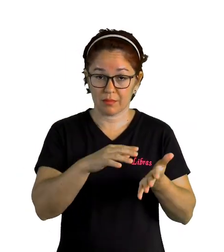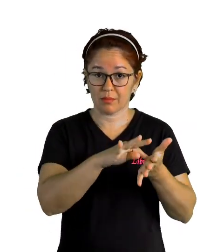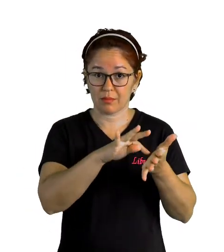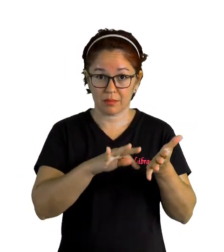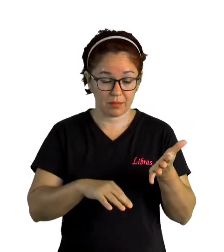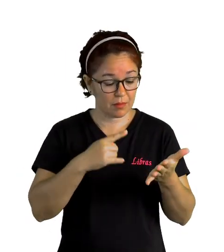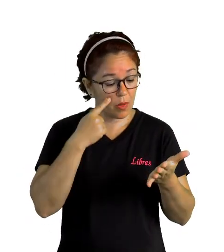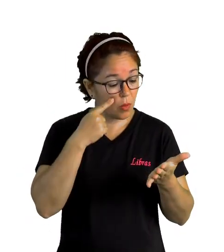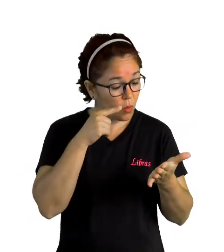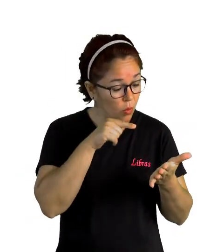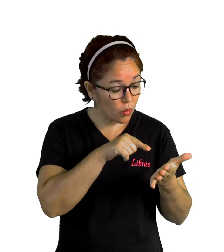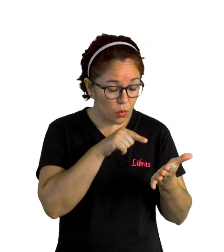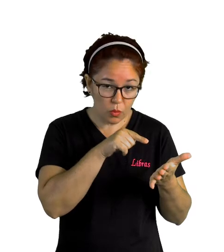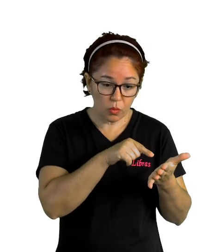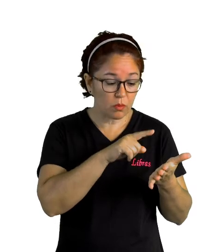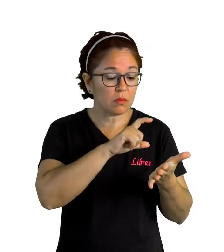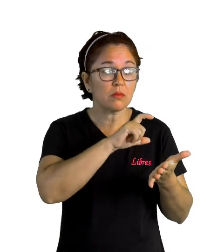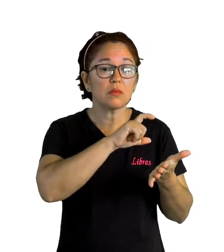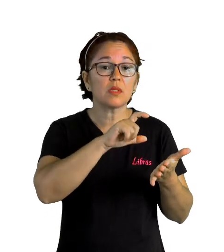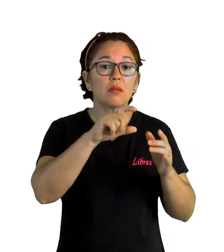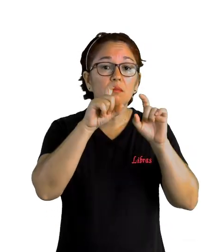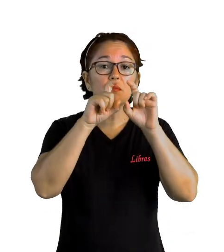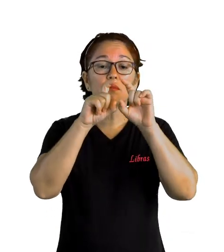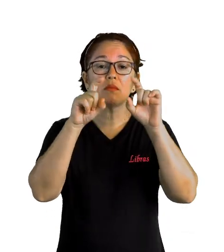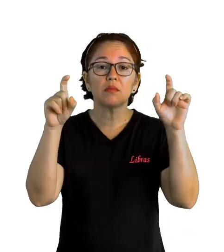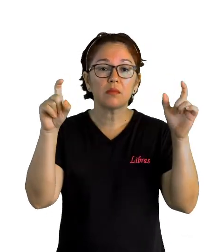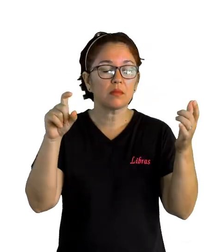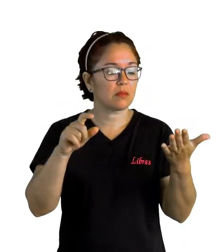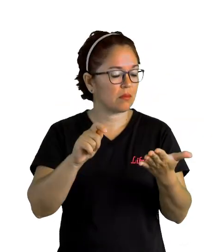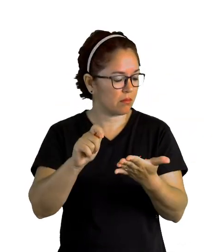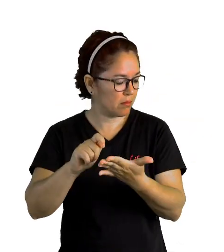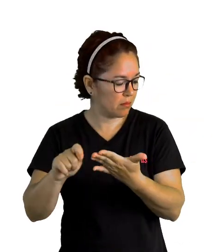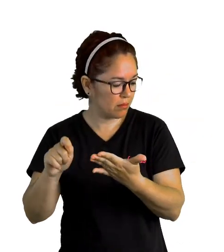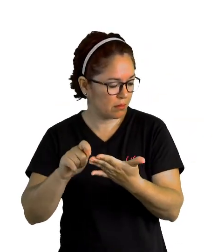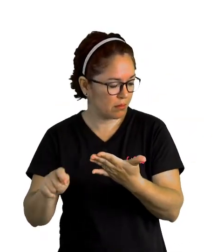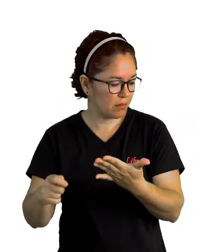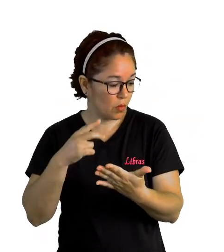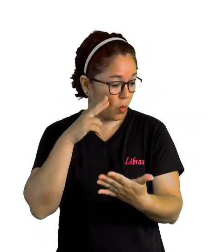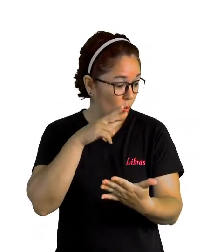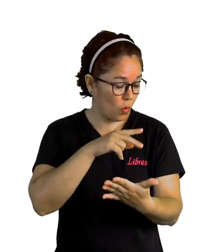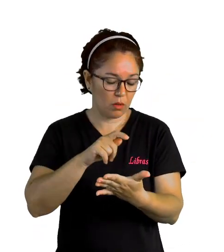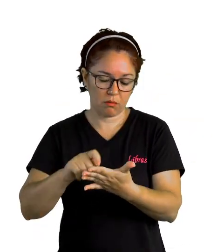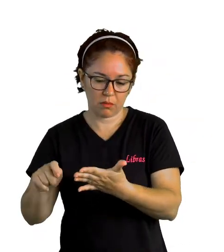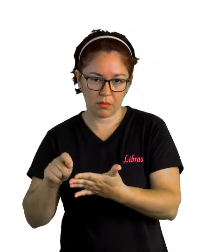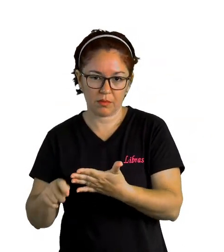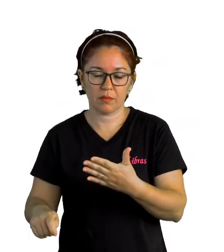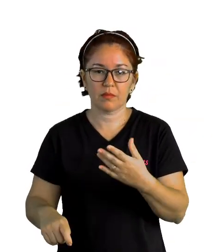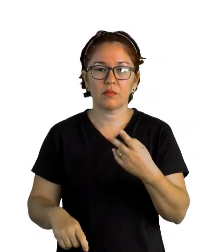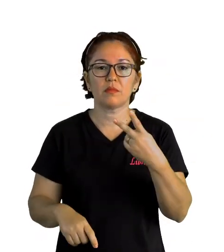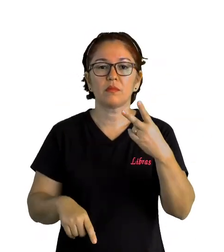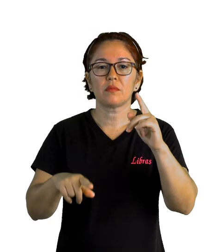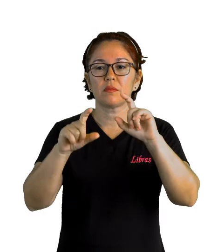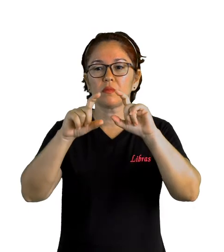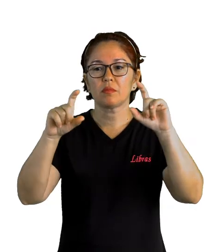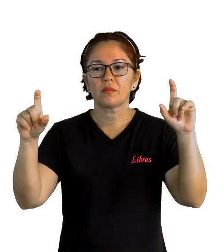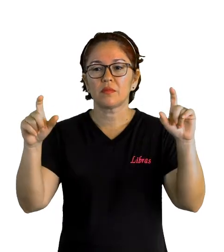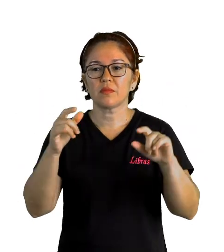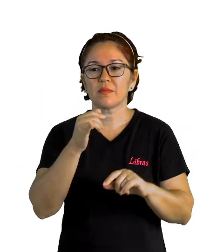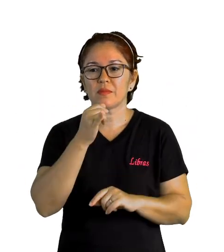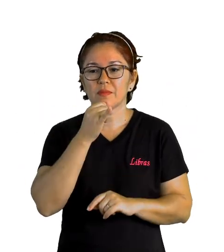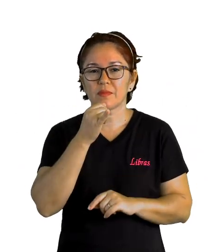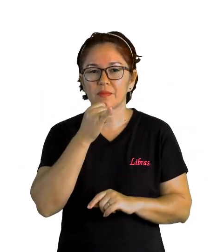pegar o título do texto e responder a número 1. 2. Por que Juno era